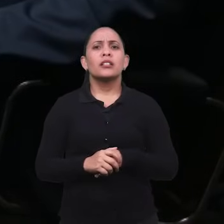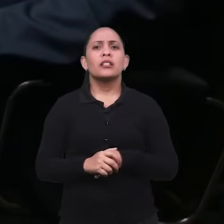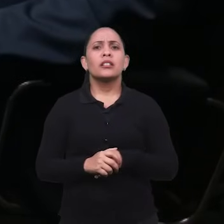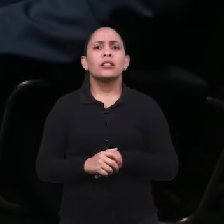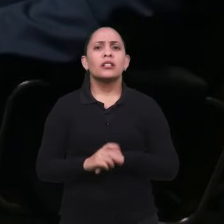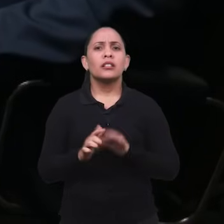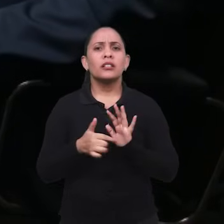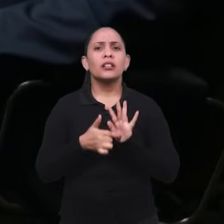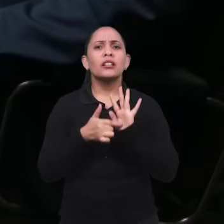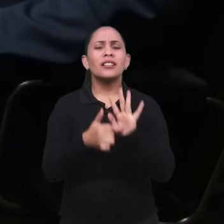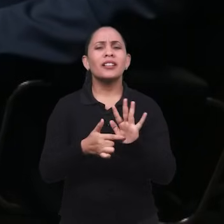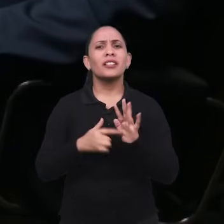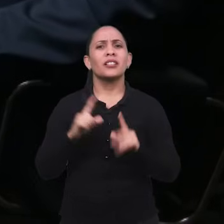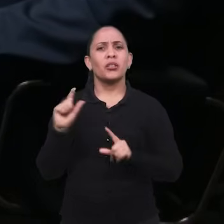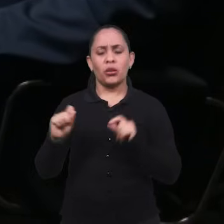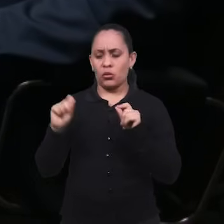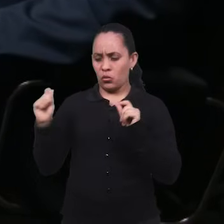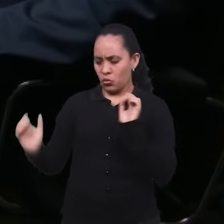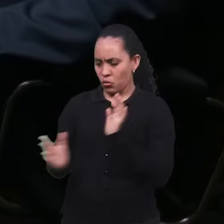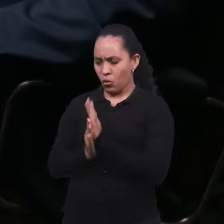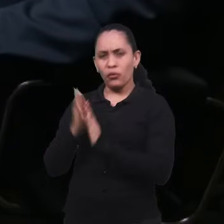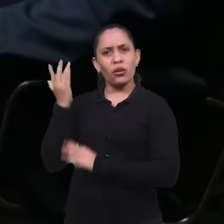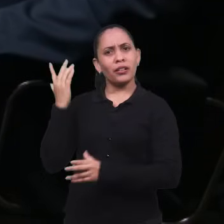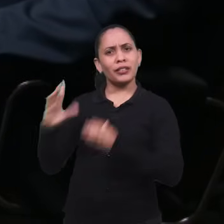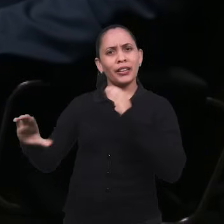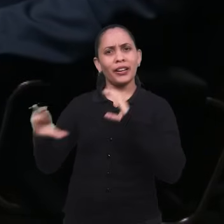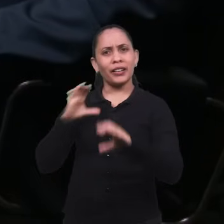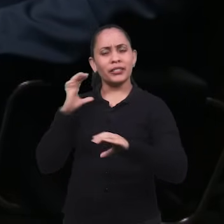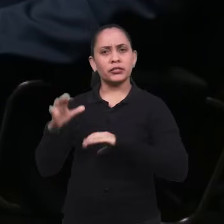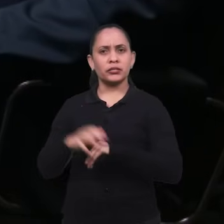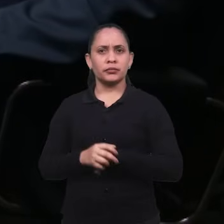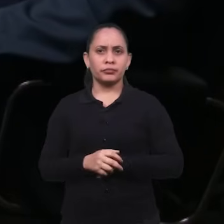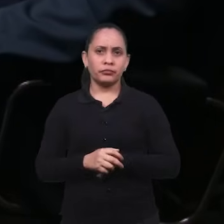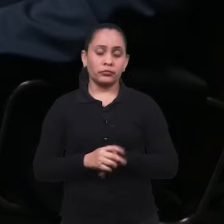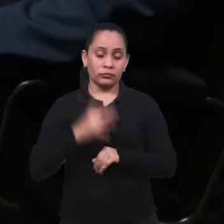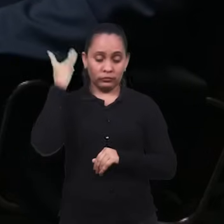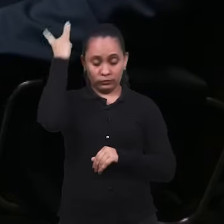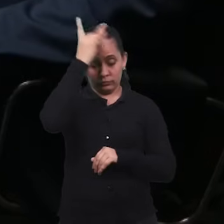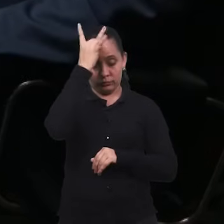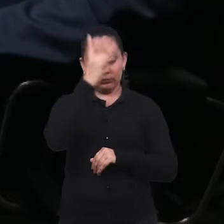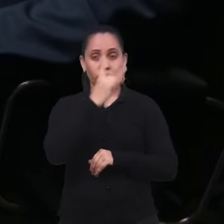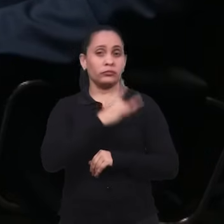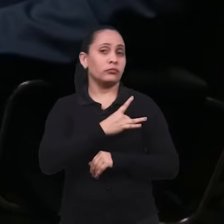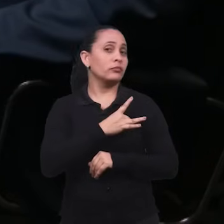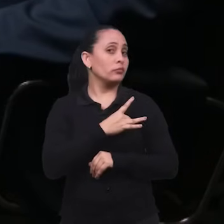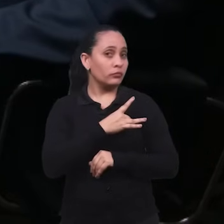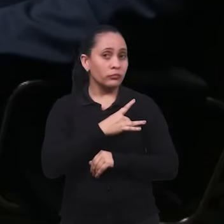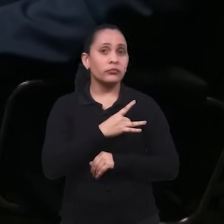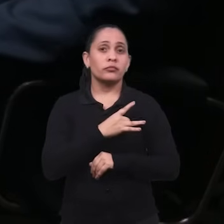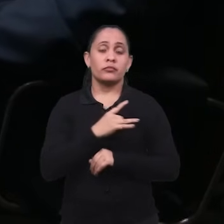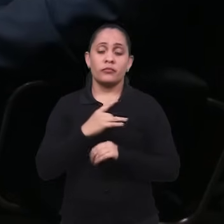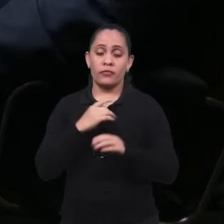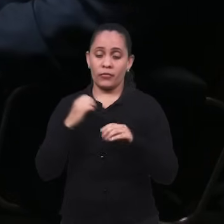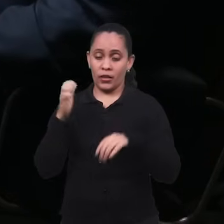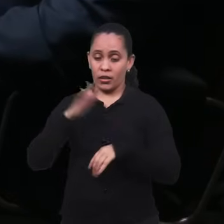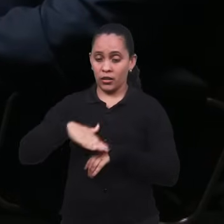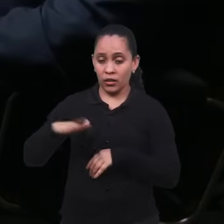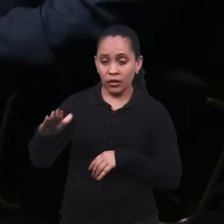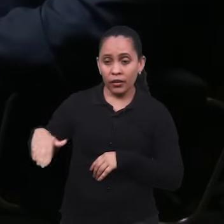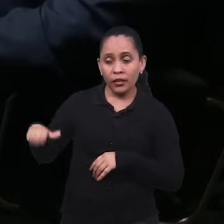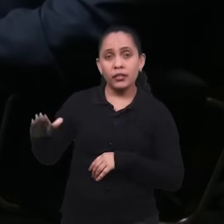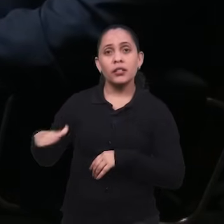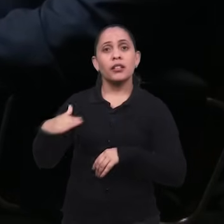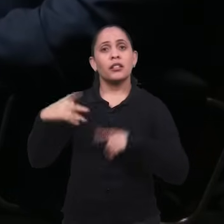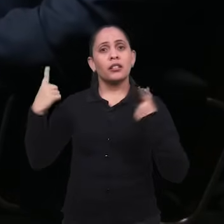é justamente essa operação, né? A igreja, um louvor que é cantado, o Senhor está batizando com o Espírito Santo. Uma oração de uma criança